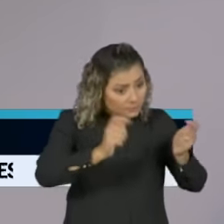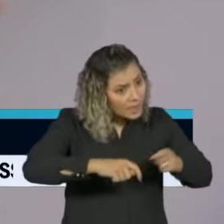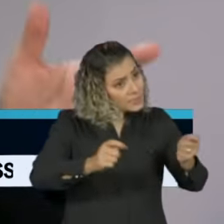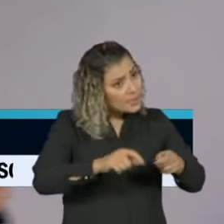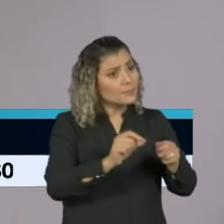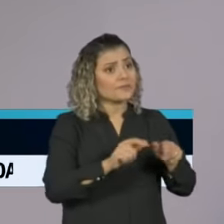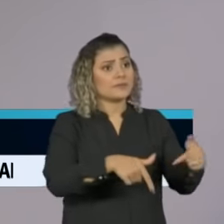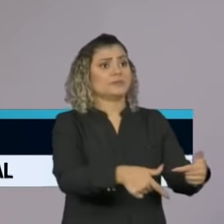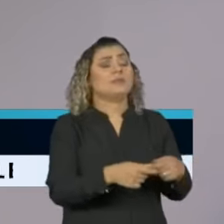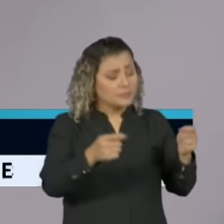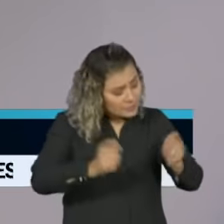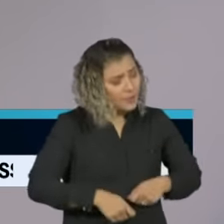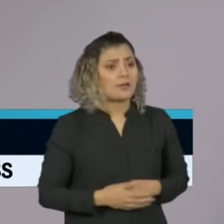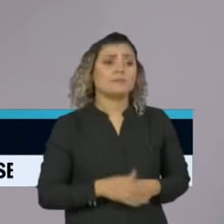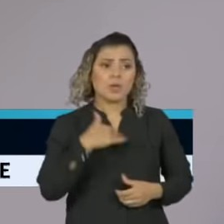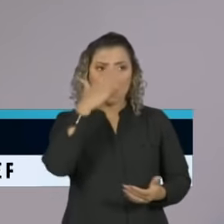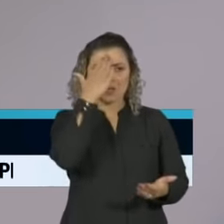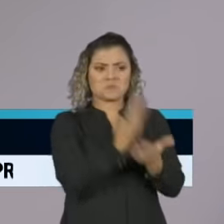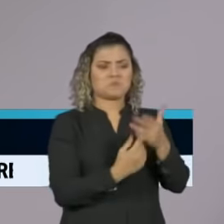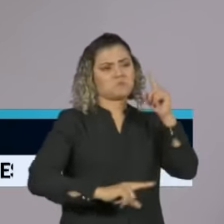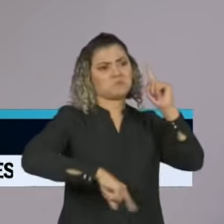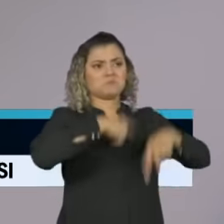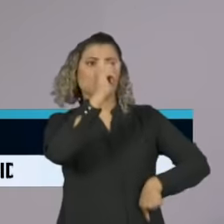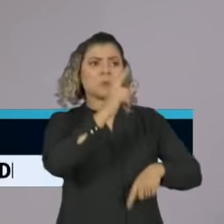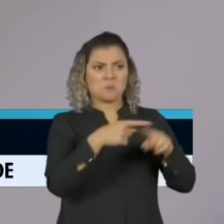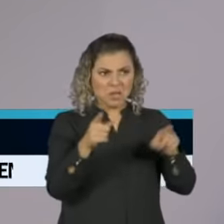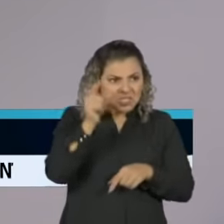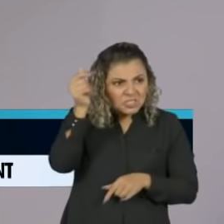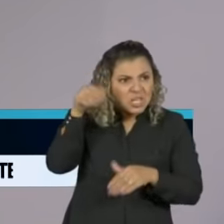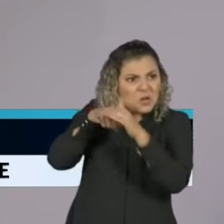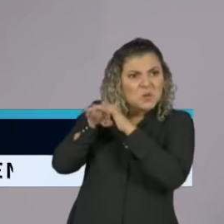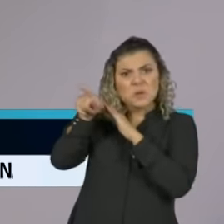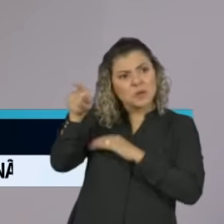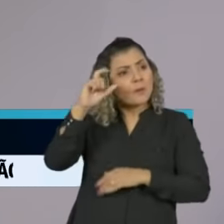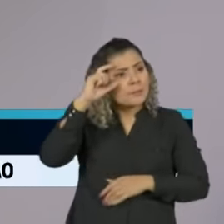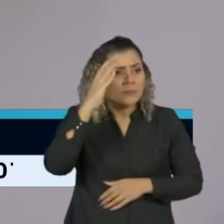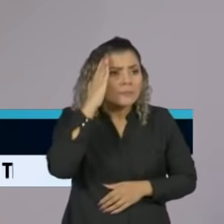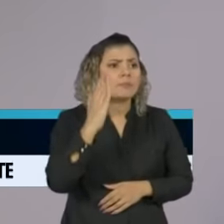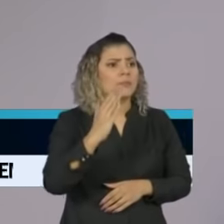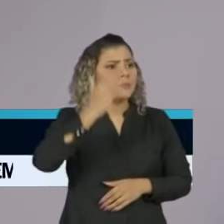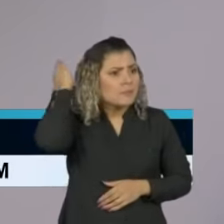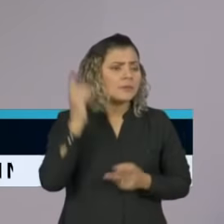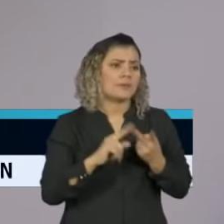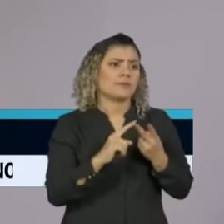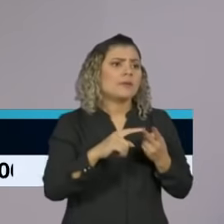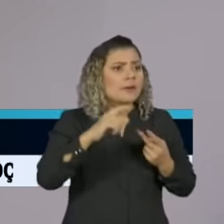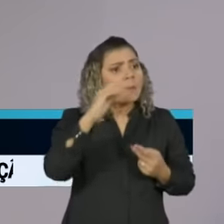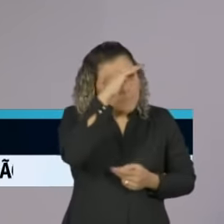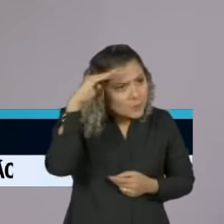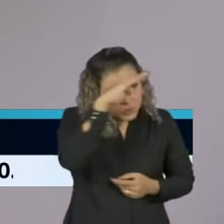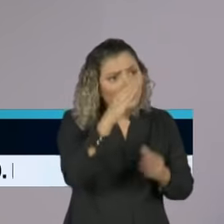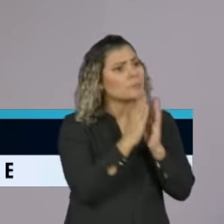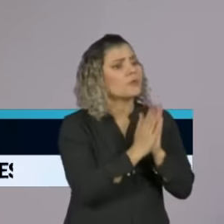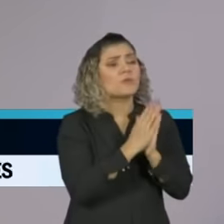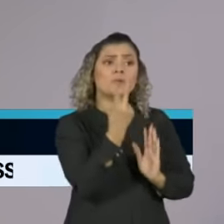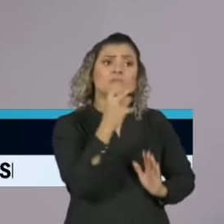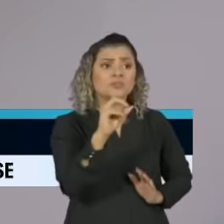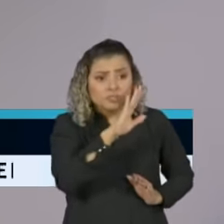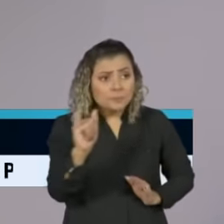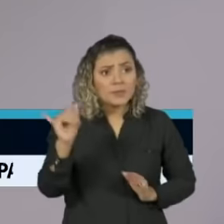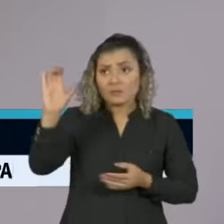fazer. Aí sim, eu acredito que vá. Não deixe dinheiro lá fora, o Guedes ou o Bolsonaro. Traga, vocês já trouxeram 20 bilhões para equilibrar o